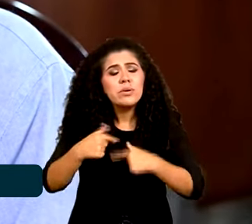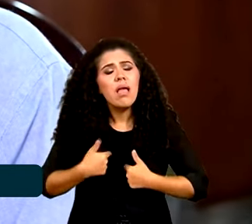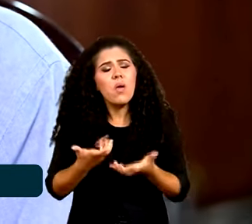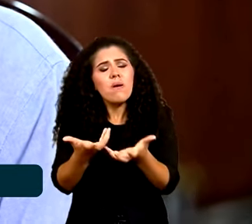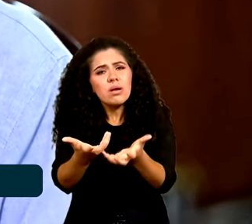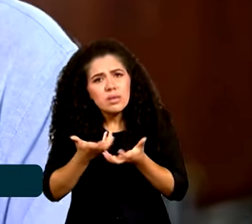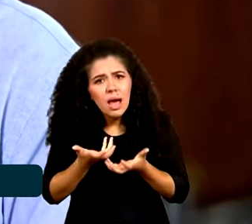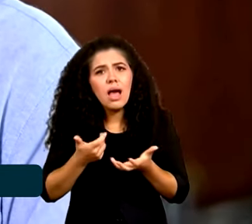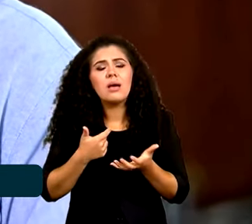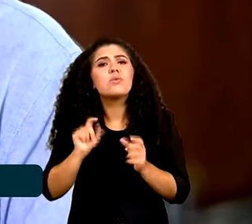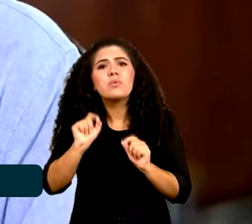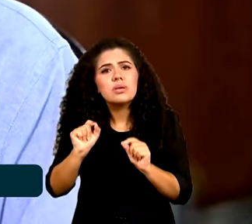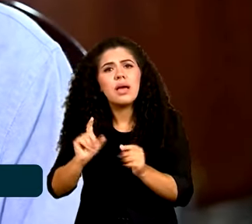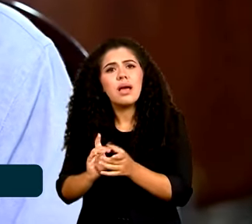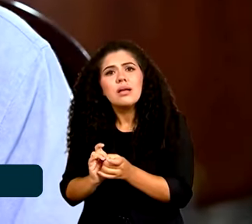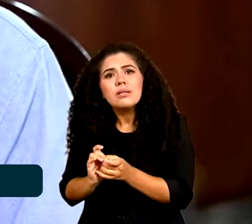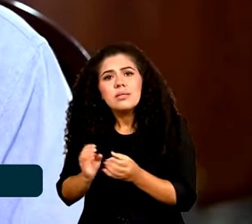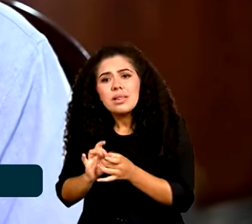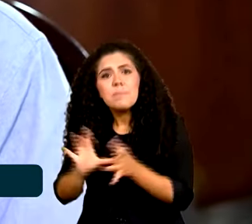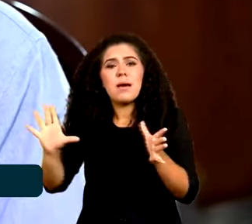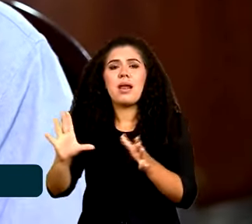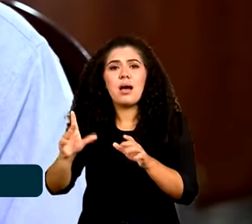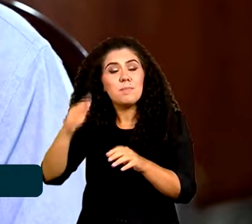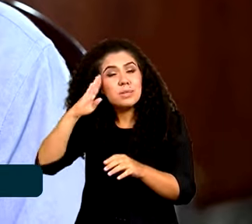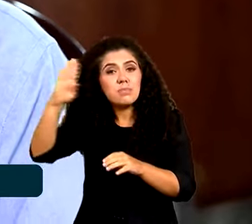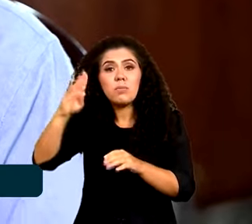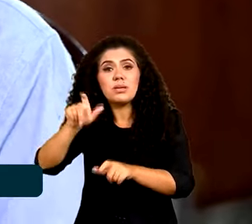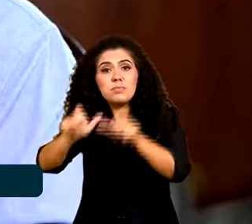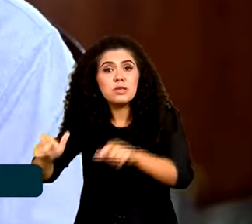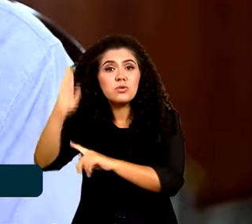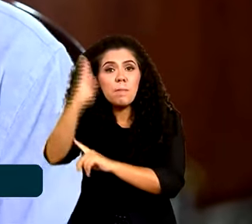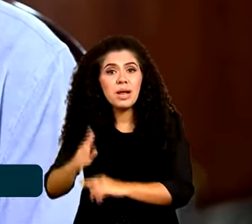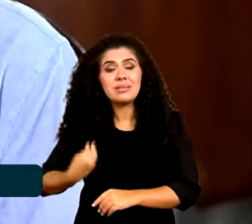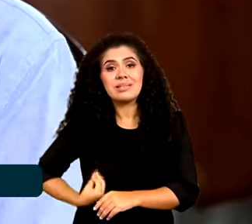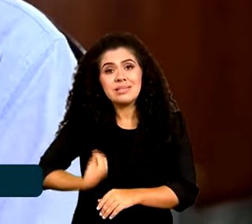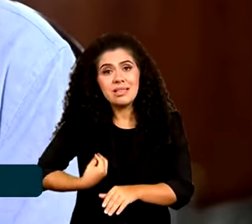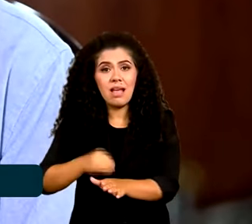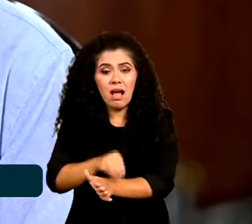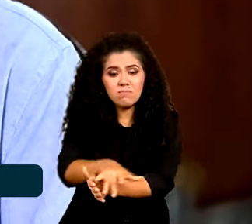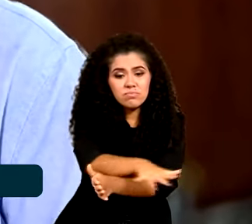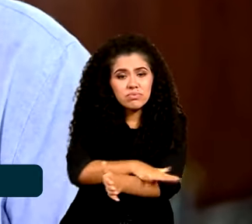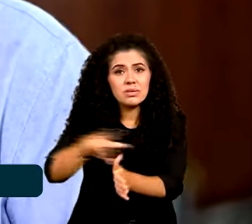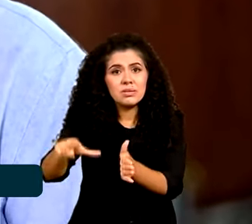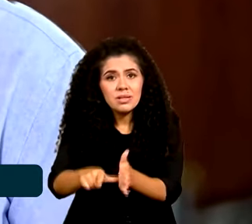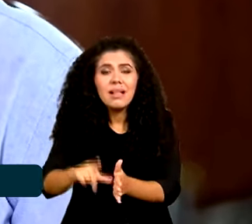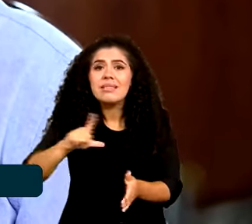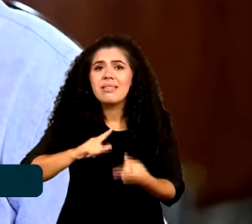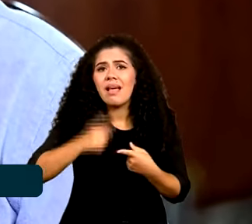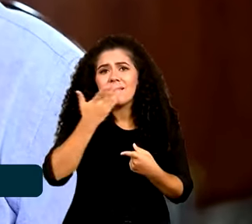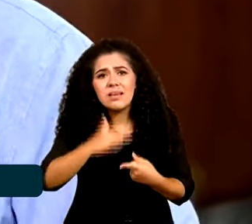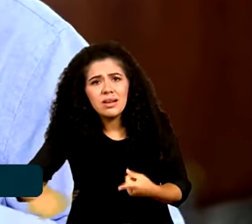estão Na Faixa de Gaza nós temos brasileiros que querem vir para cá nós temos crianças lá nós temos mulheres que estão